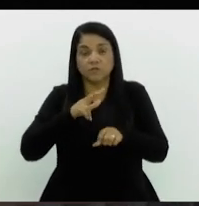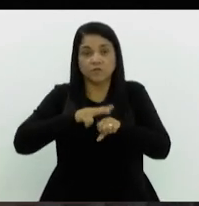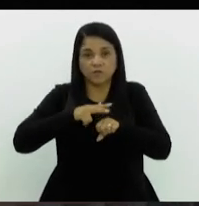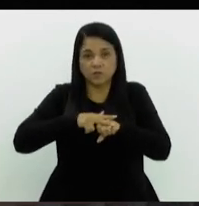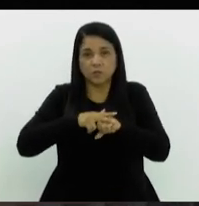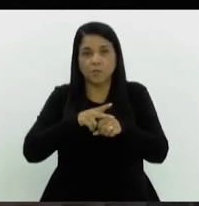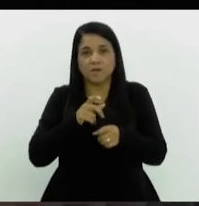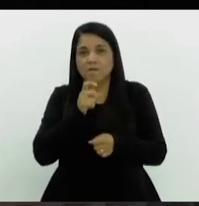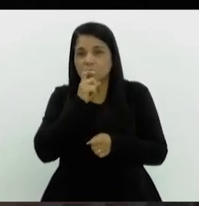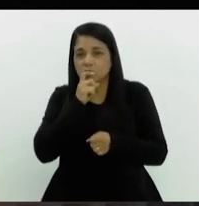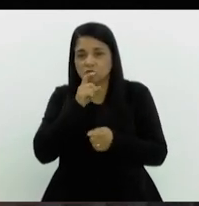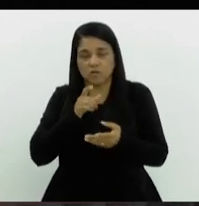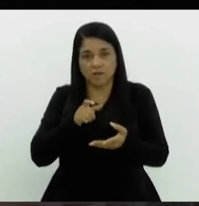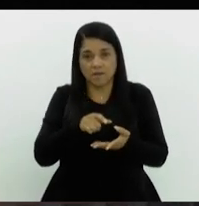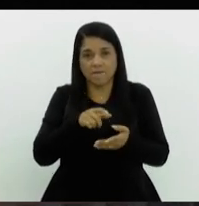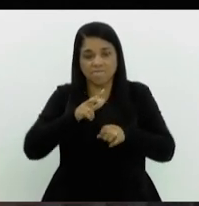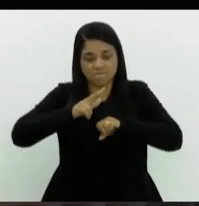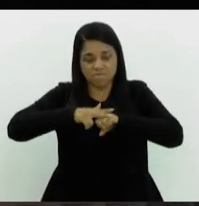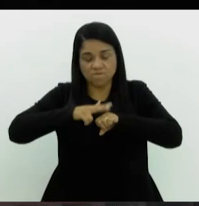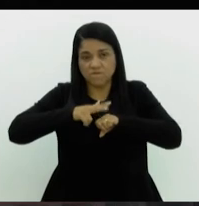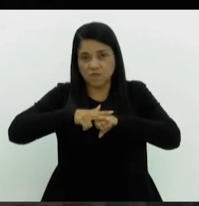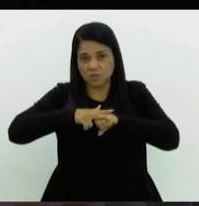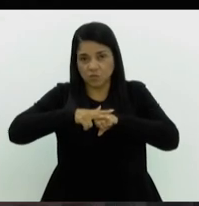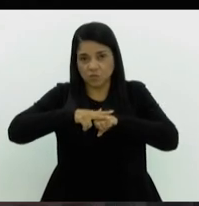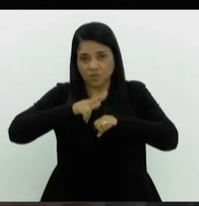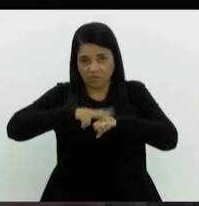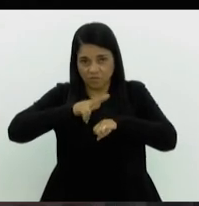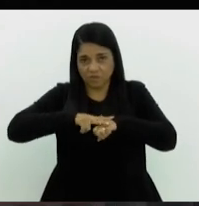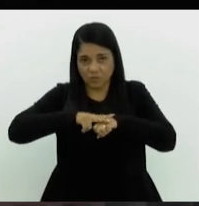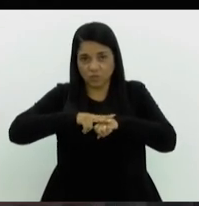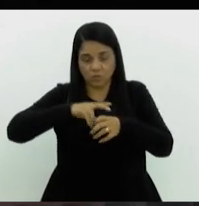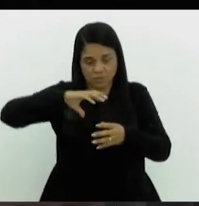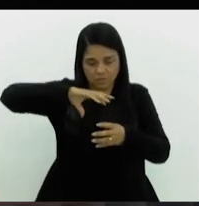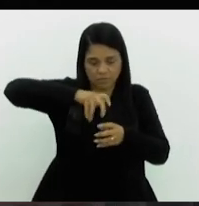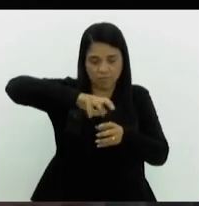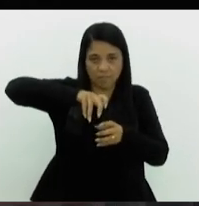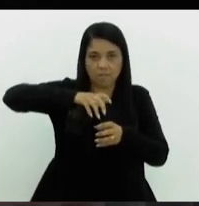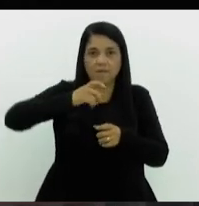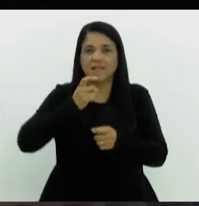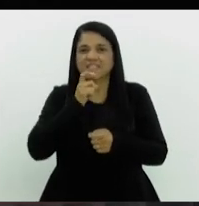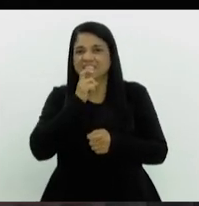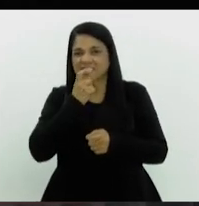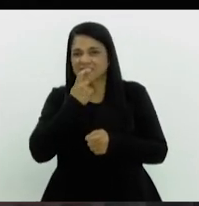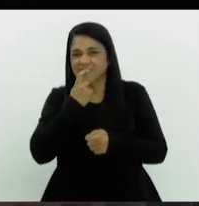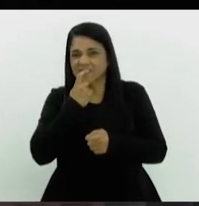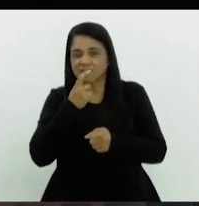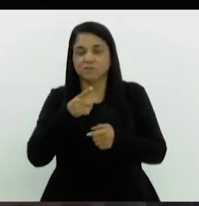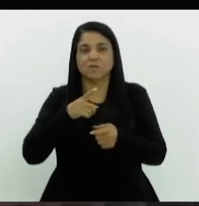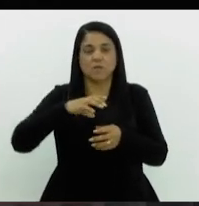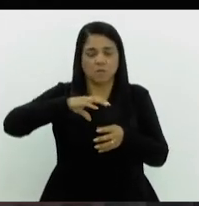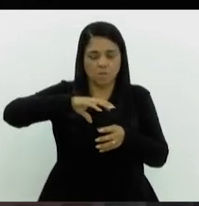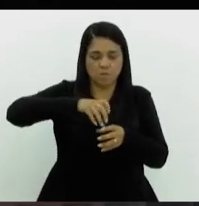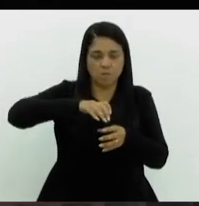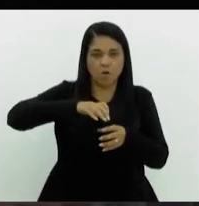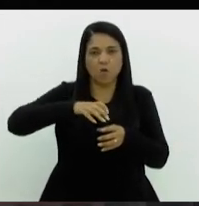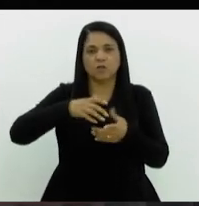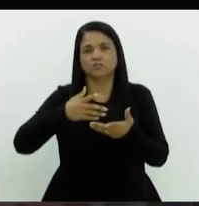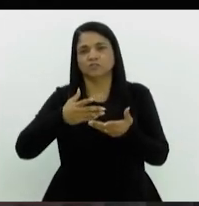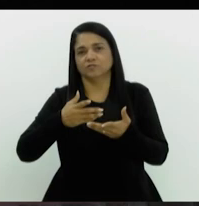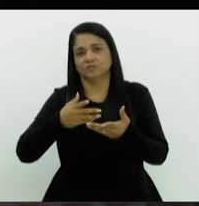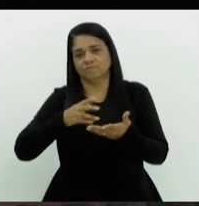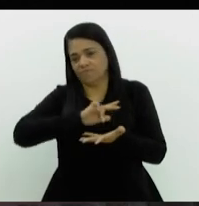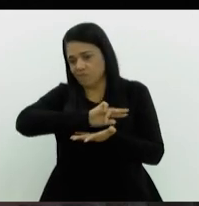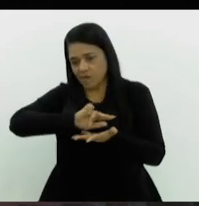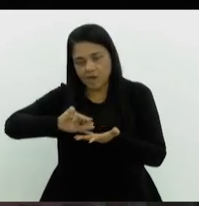se for o caso, é aquele pote de vidro com tampa de plástico. Então, potes de maionese, de café, enfim,